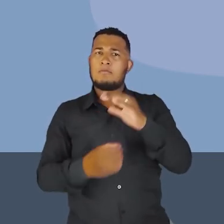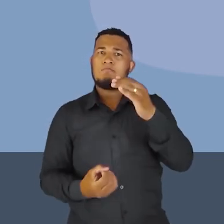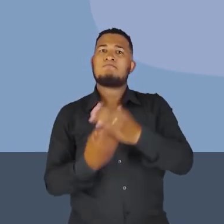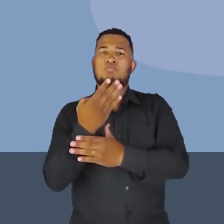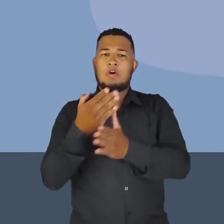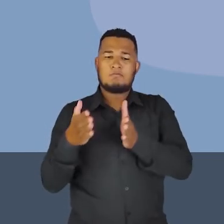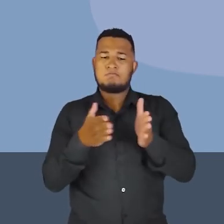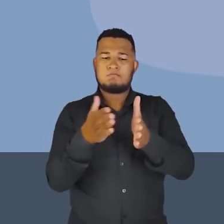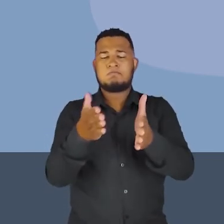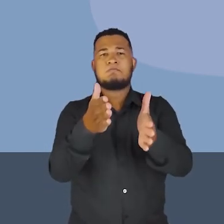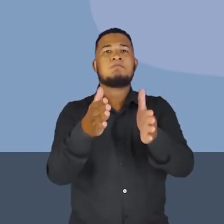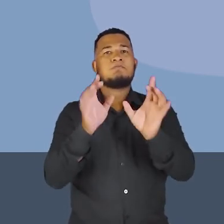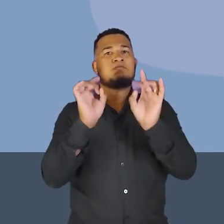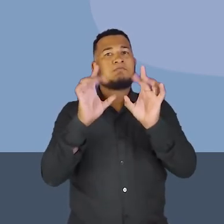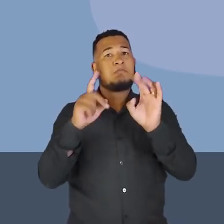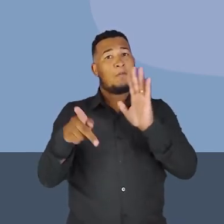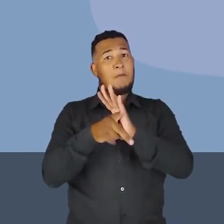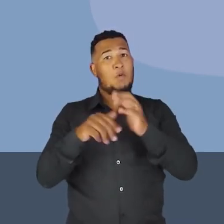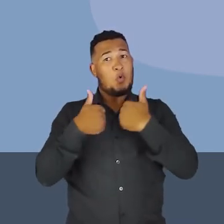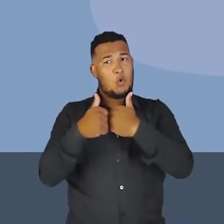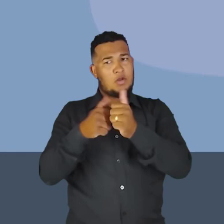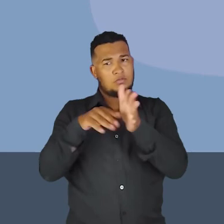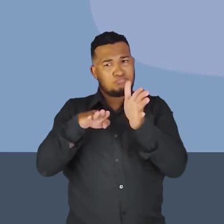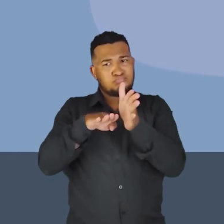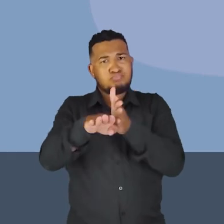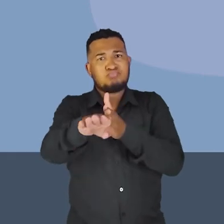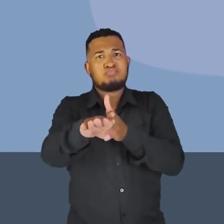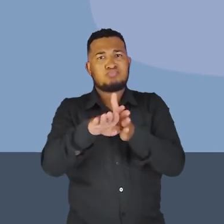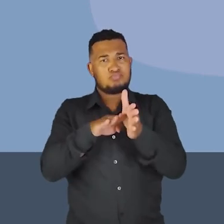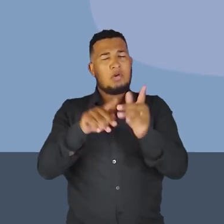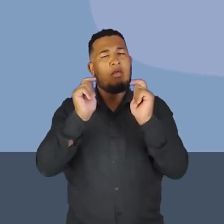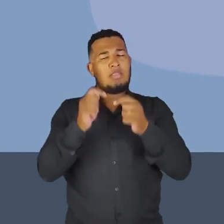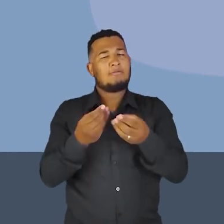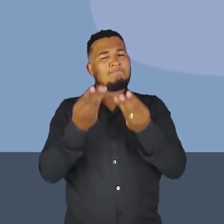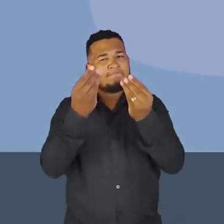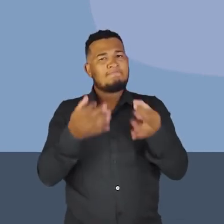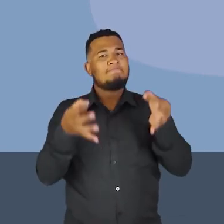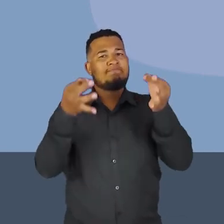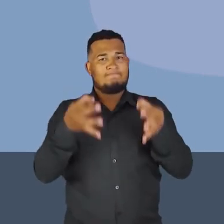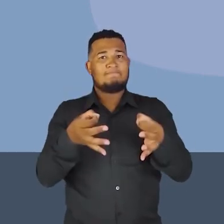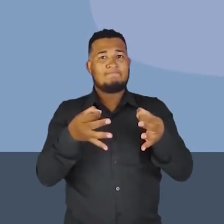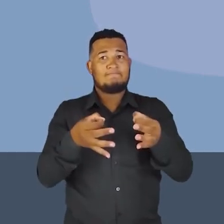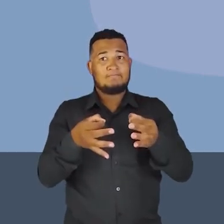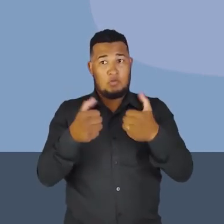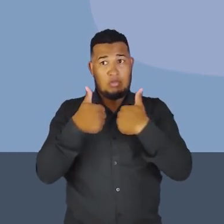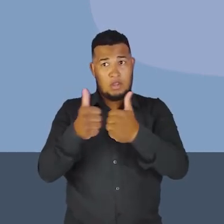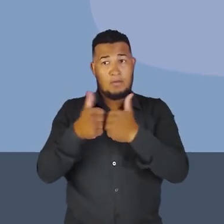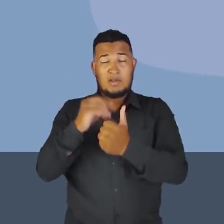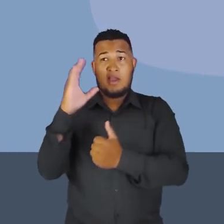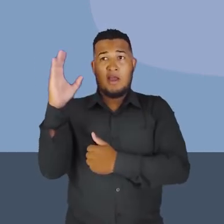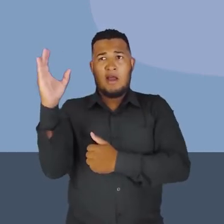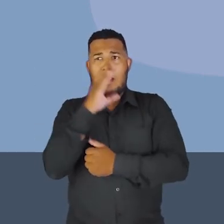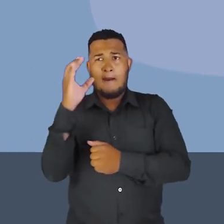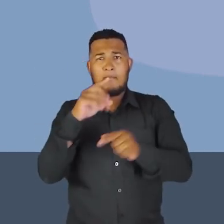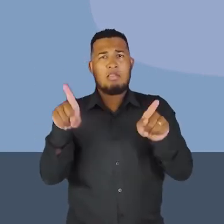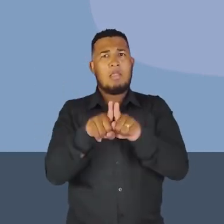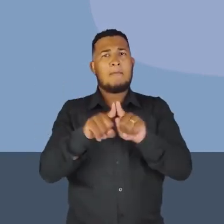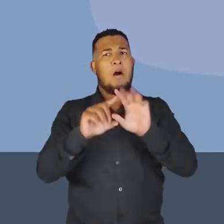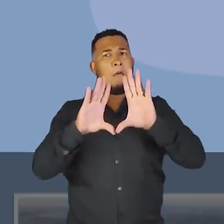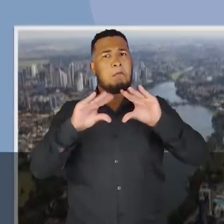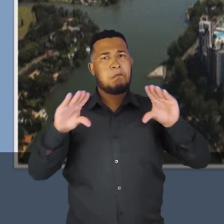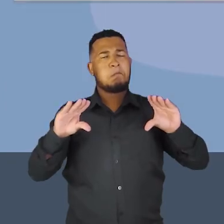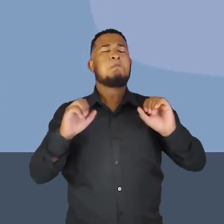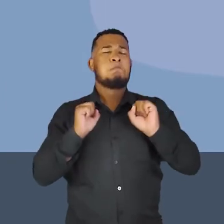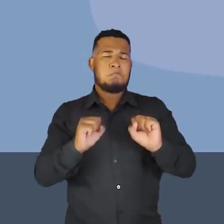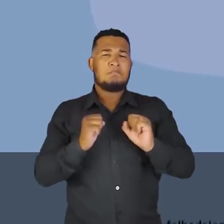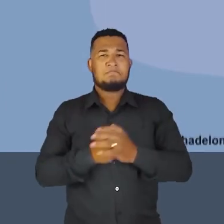corredor exclusivo para ônibus, no qual circulam veículos biarticulados. O transporte é acessível, rápido e confortável para os